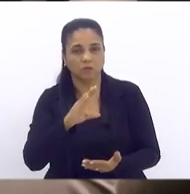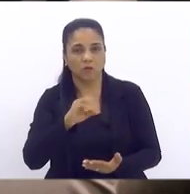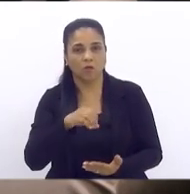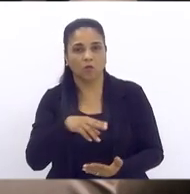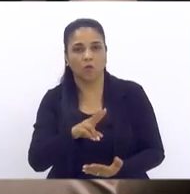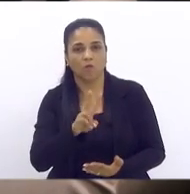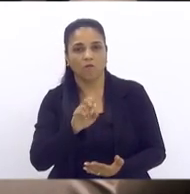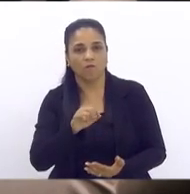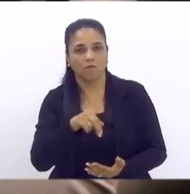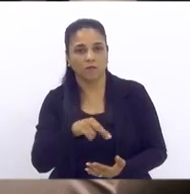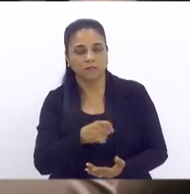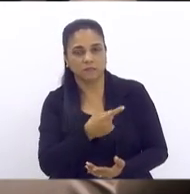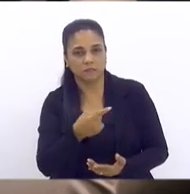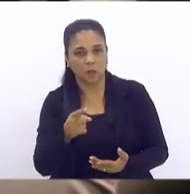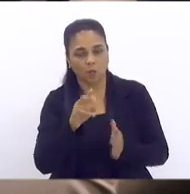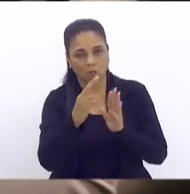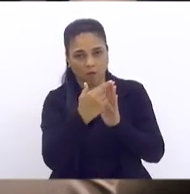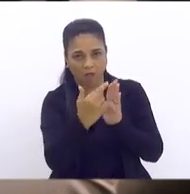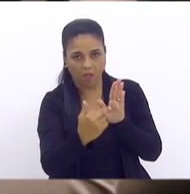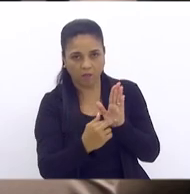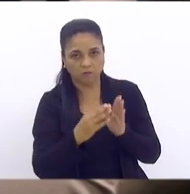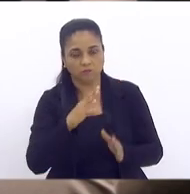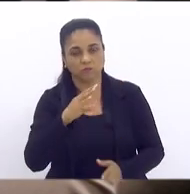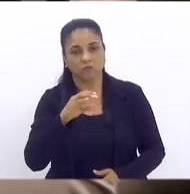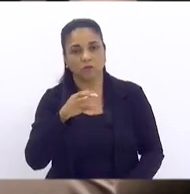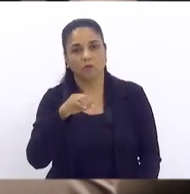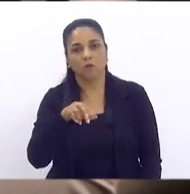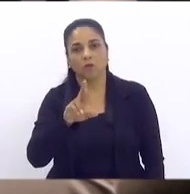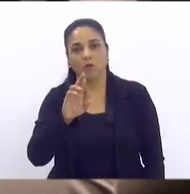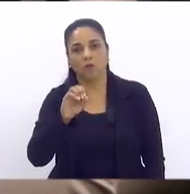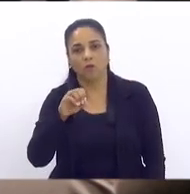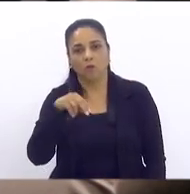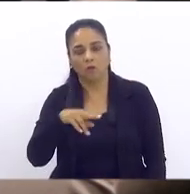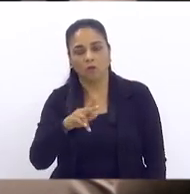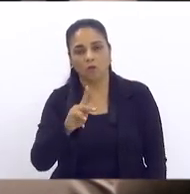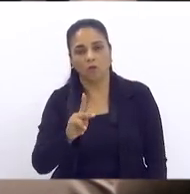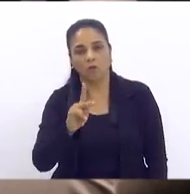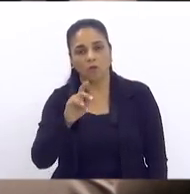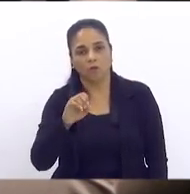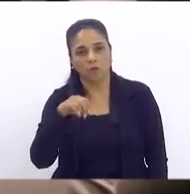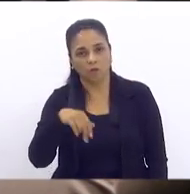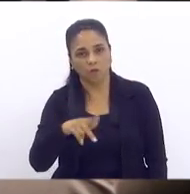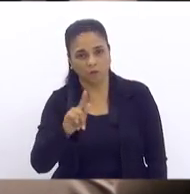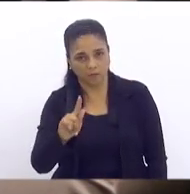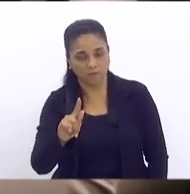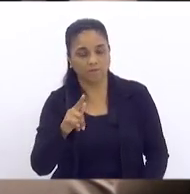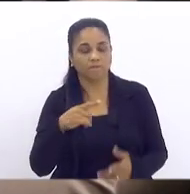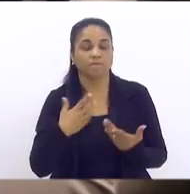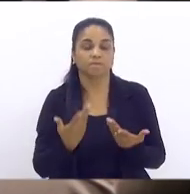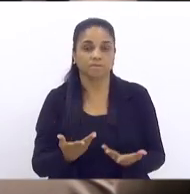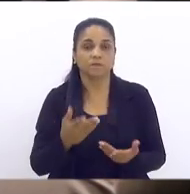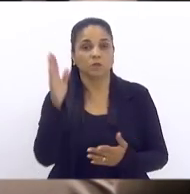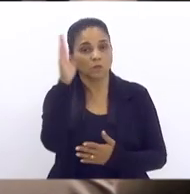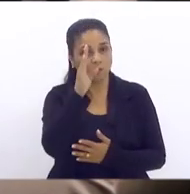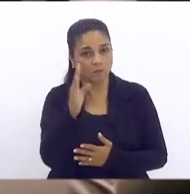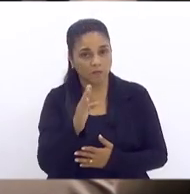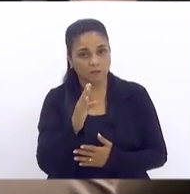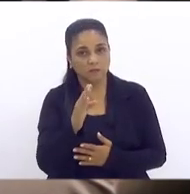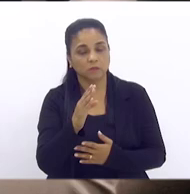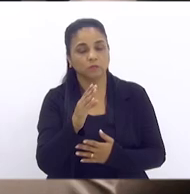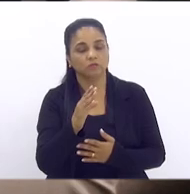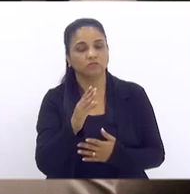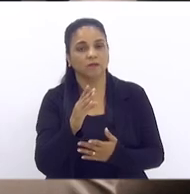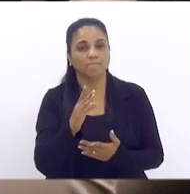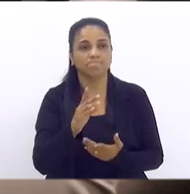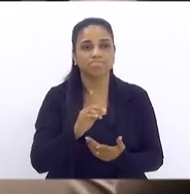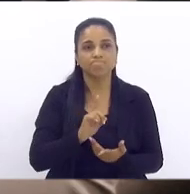Kong. Deve-se observar que o principal obstáculo para a não adesão do Brasil à Convenção está na